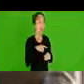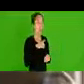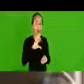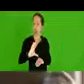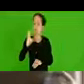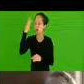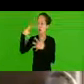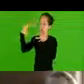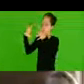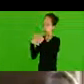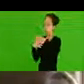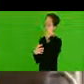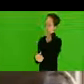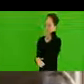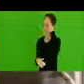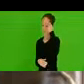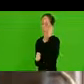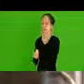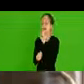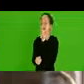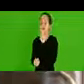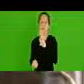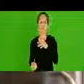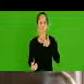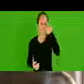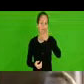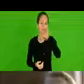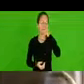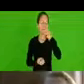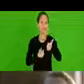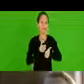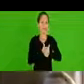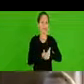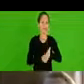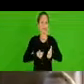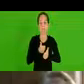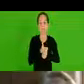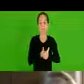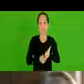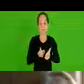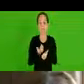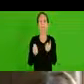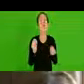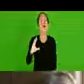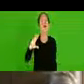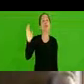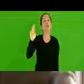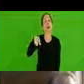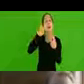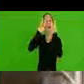da complexidade de como emergem esses fenômenos humanos, seja ele